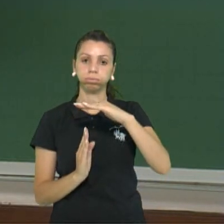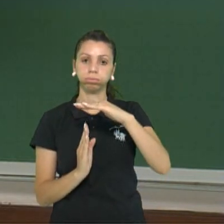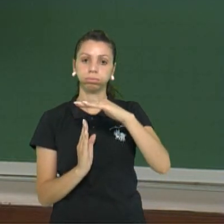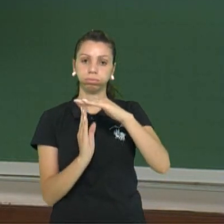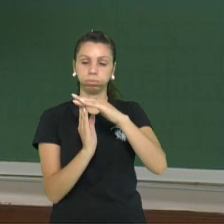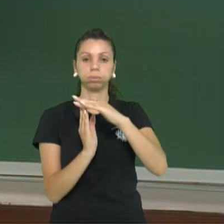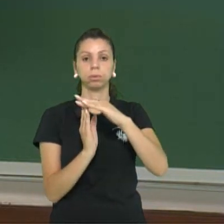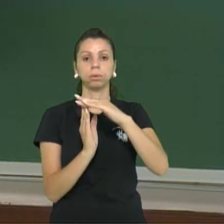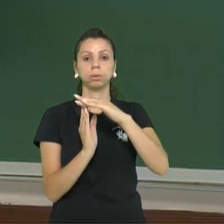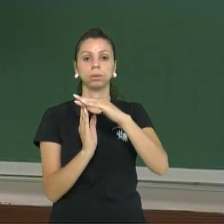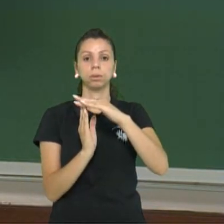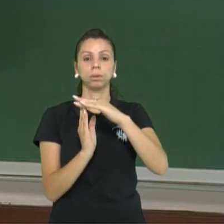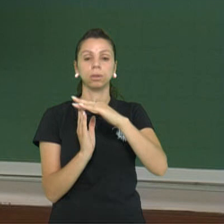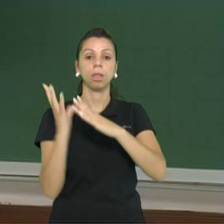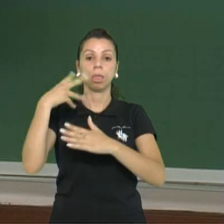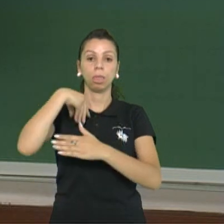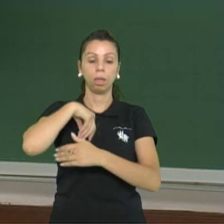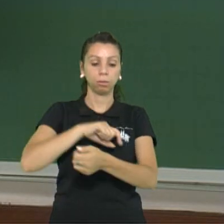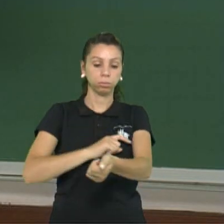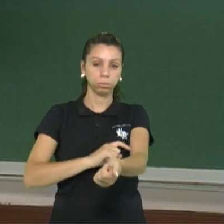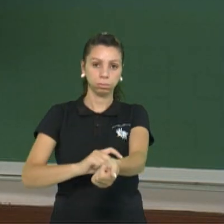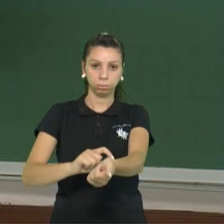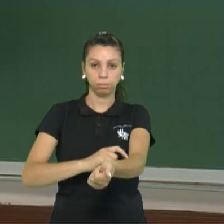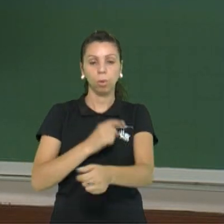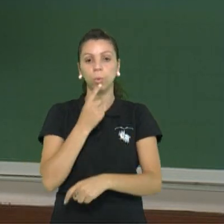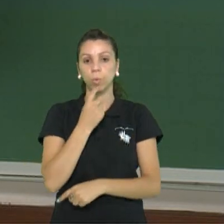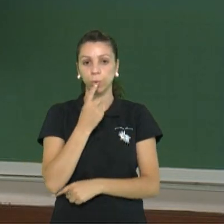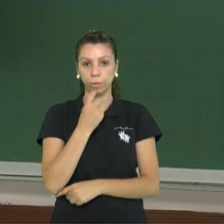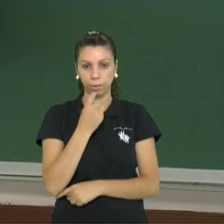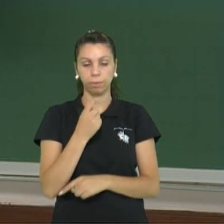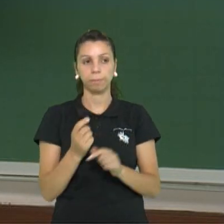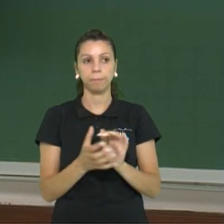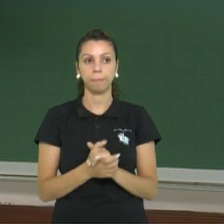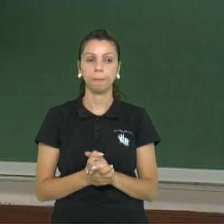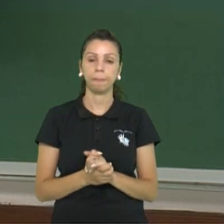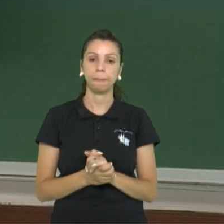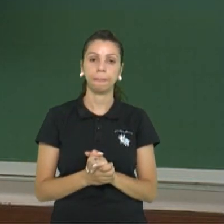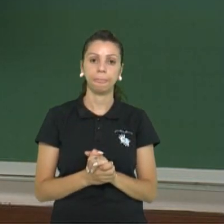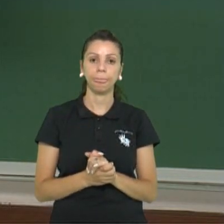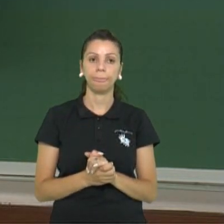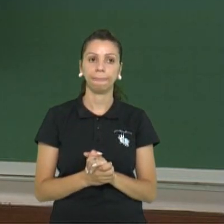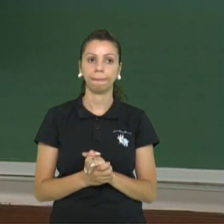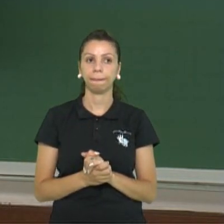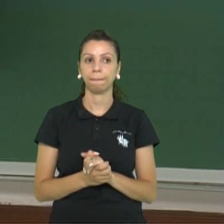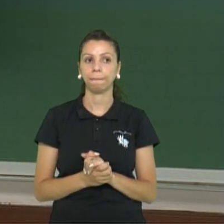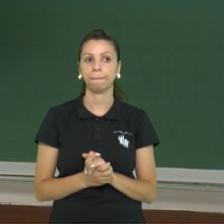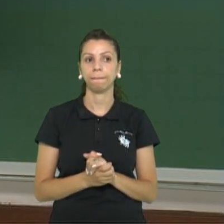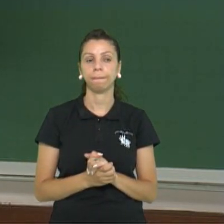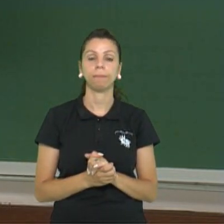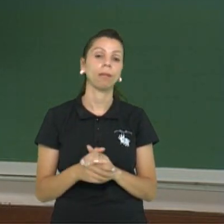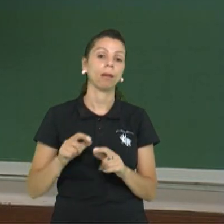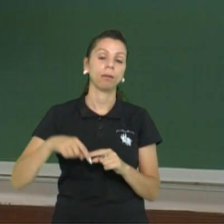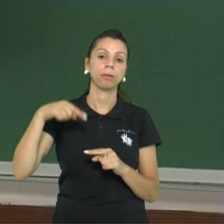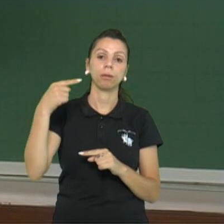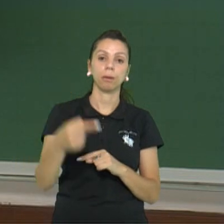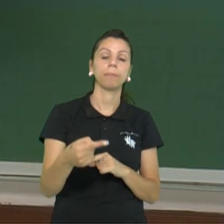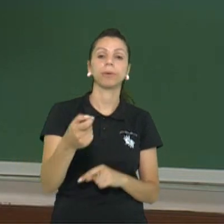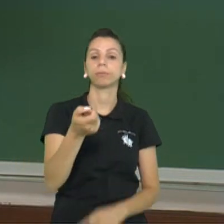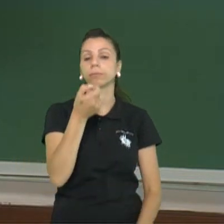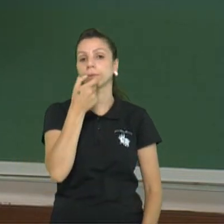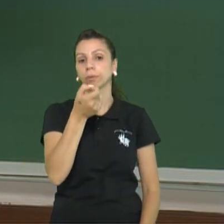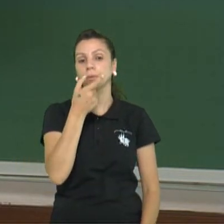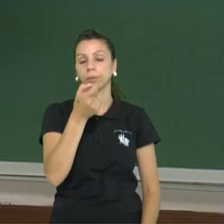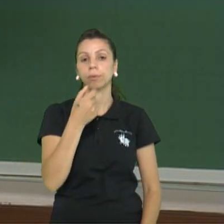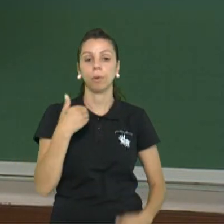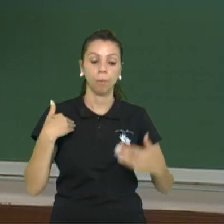máxima na tua corrente sanguínea ali, né? Deixa eu ver aqui o que ele coloca lá, né? Após a ingestão. Então, o